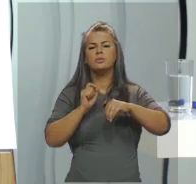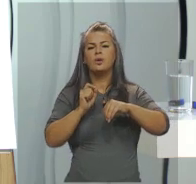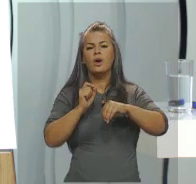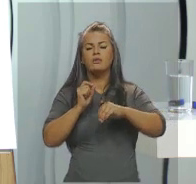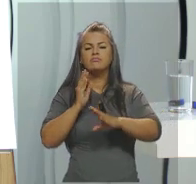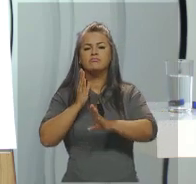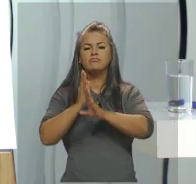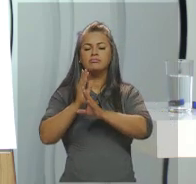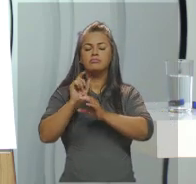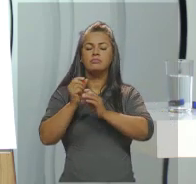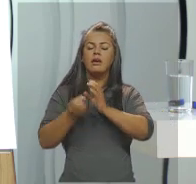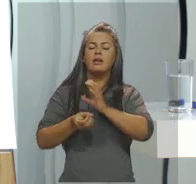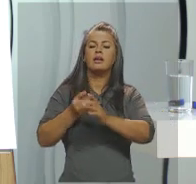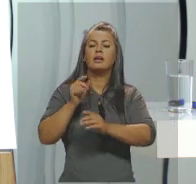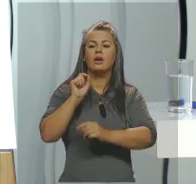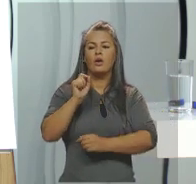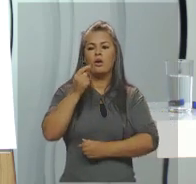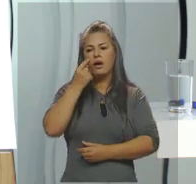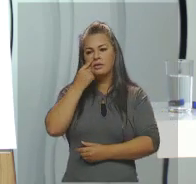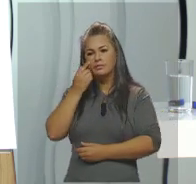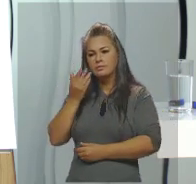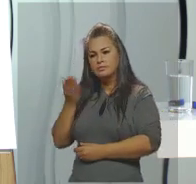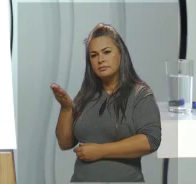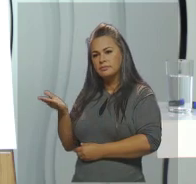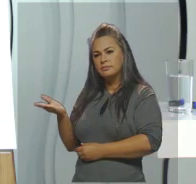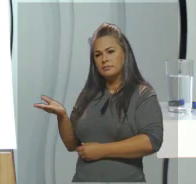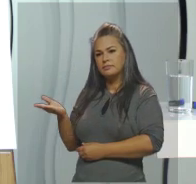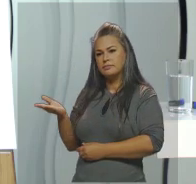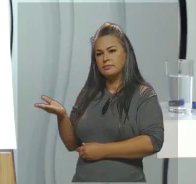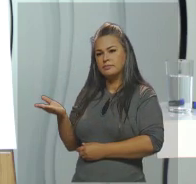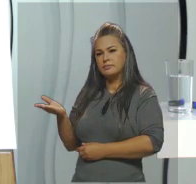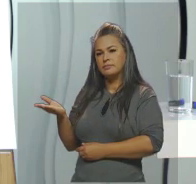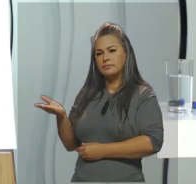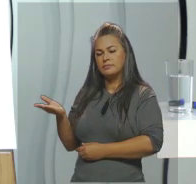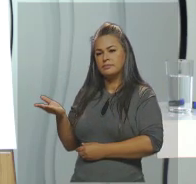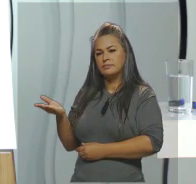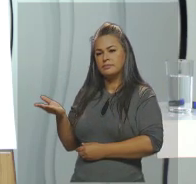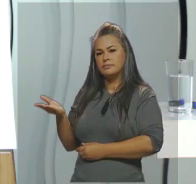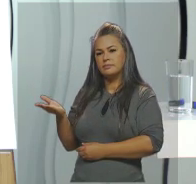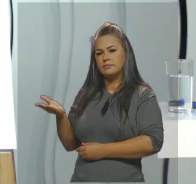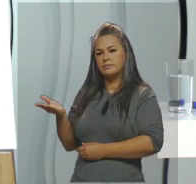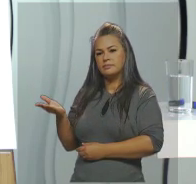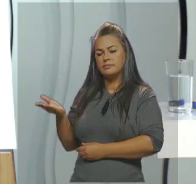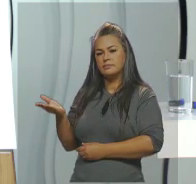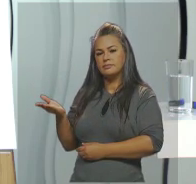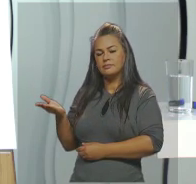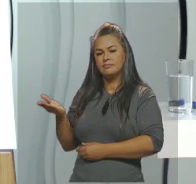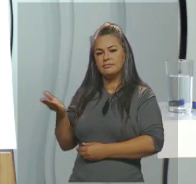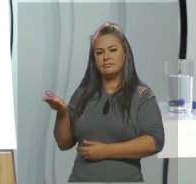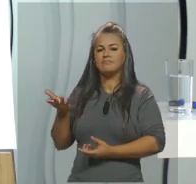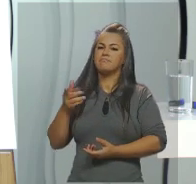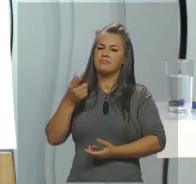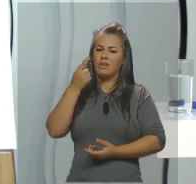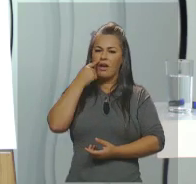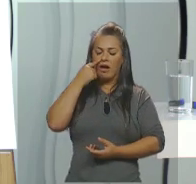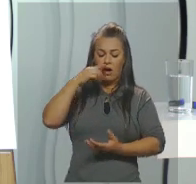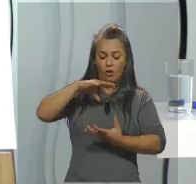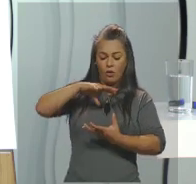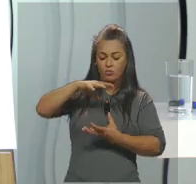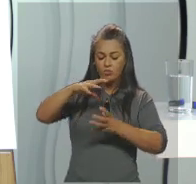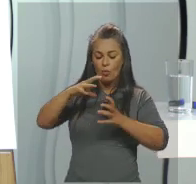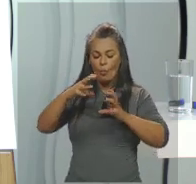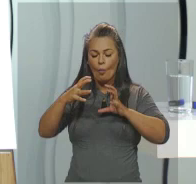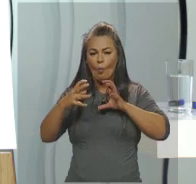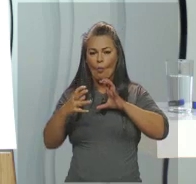gene Azão, gene Bzão presente no mesmo indivíduo, determina o quê? Abóbora discoide. Então, 100%